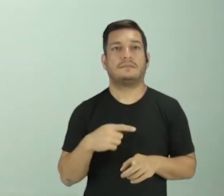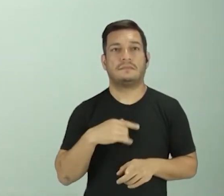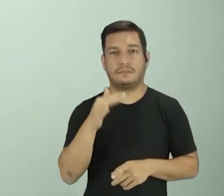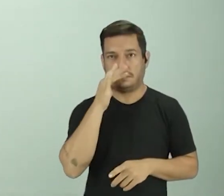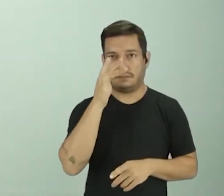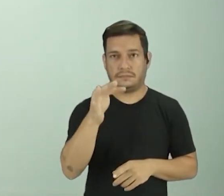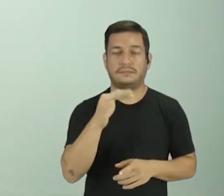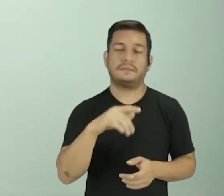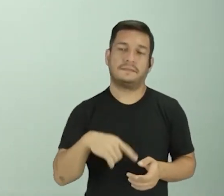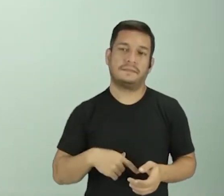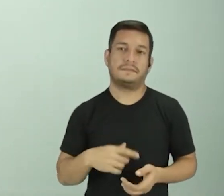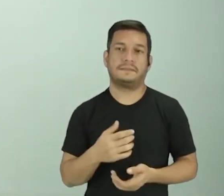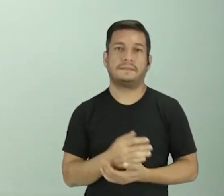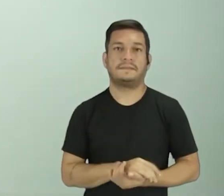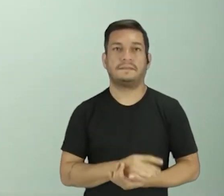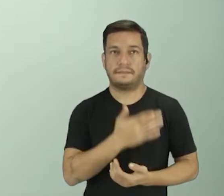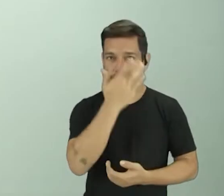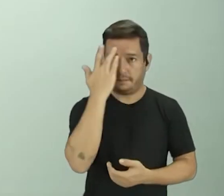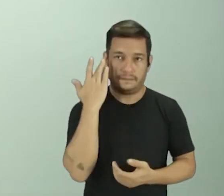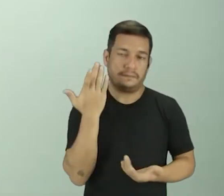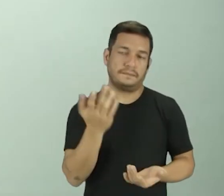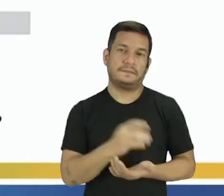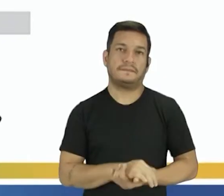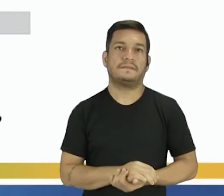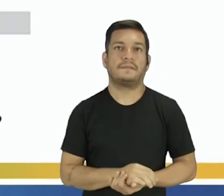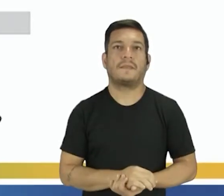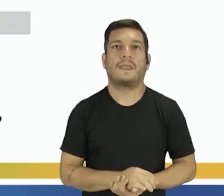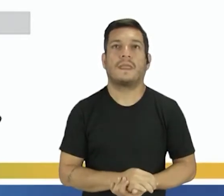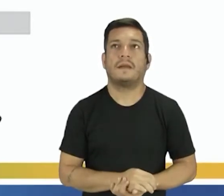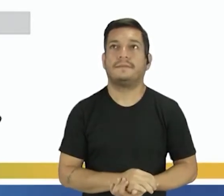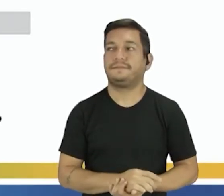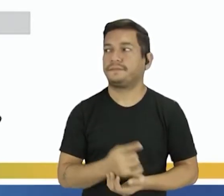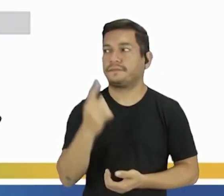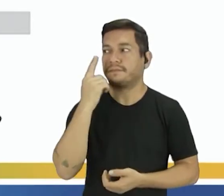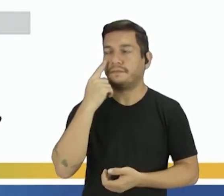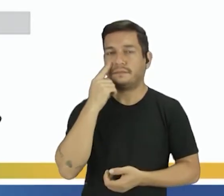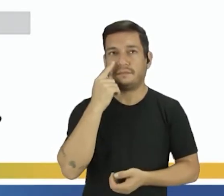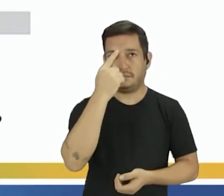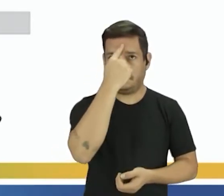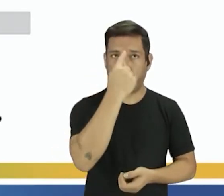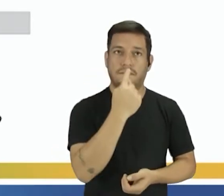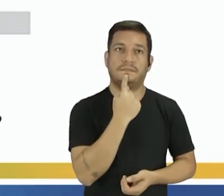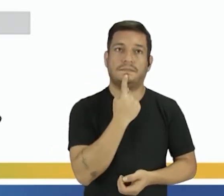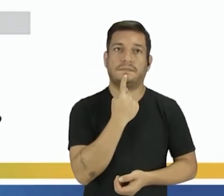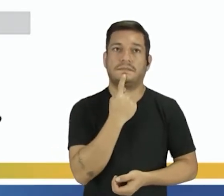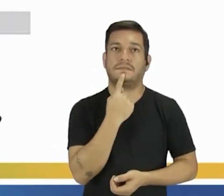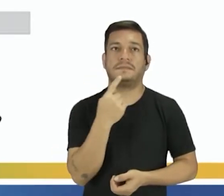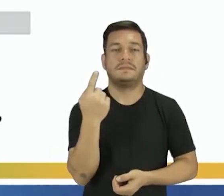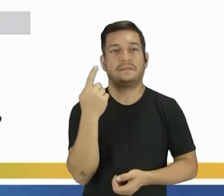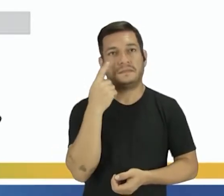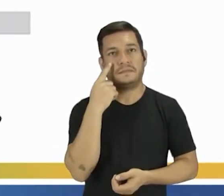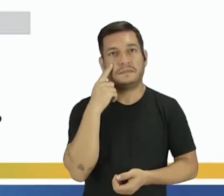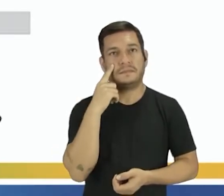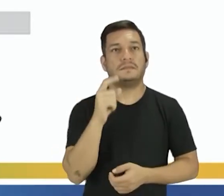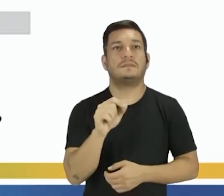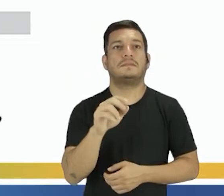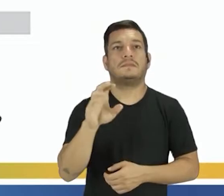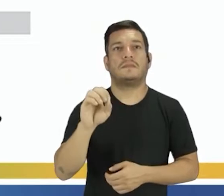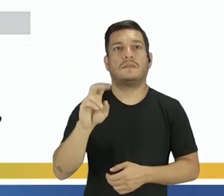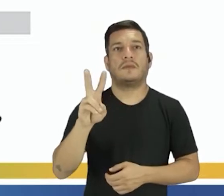o futuro embrião, tá? Vamos a mais um esquema. Então, a gente pode ver no quadro, a gente tem